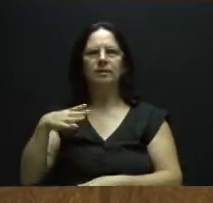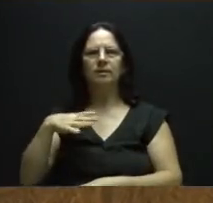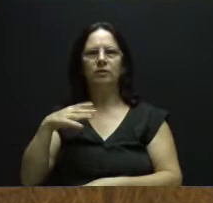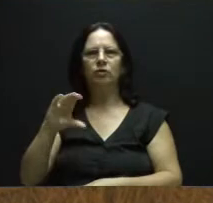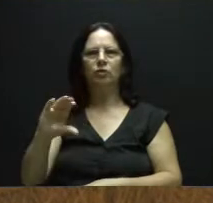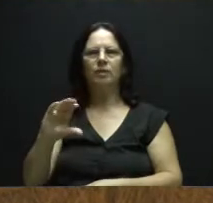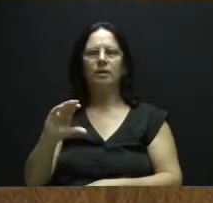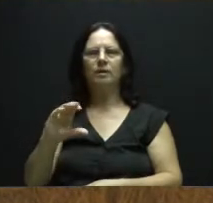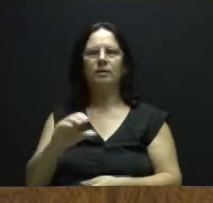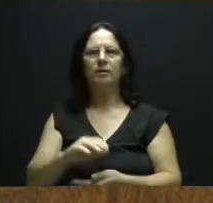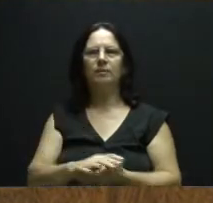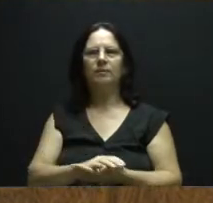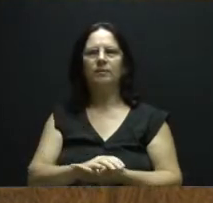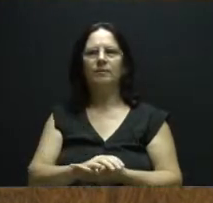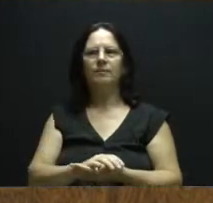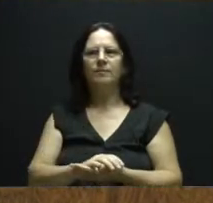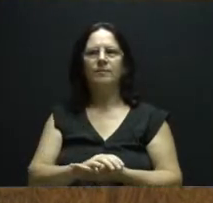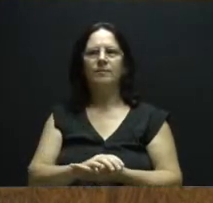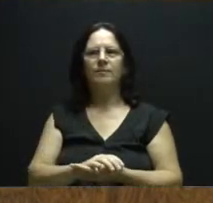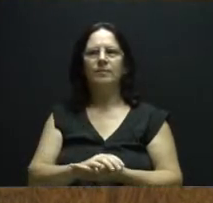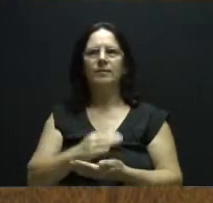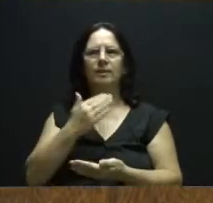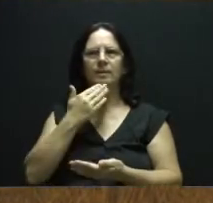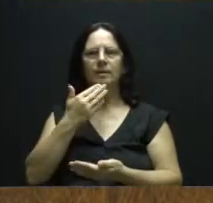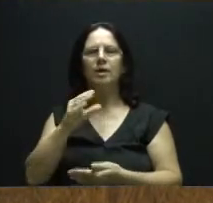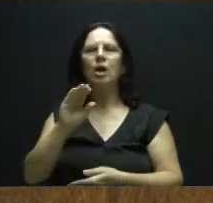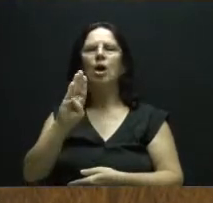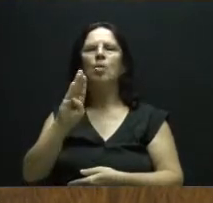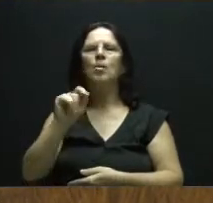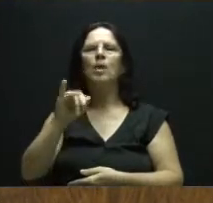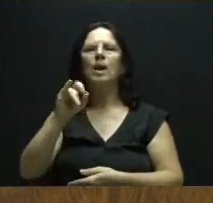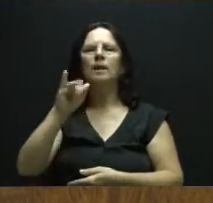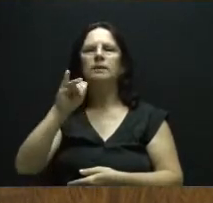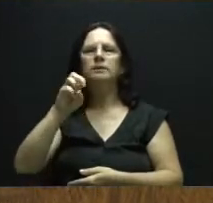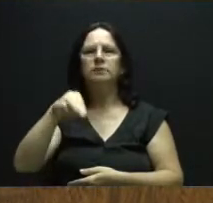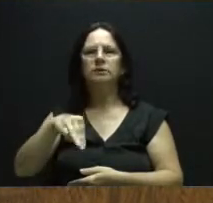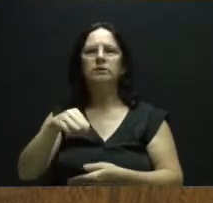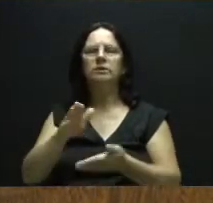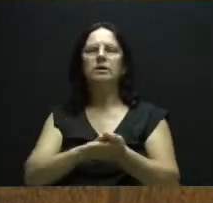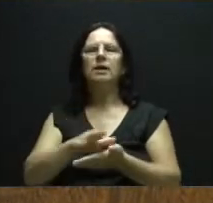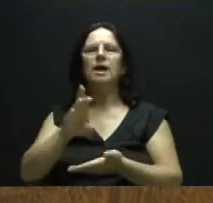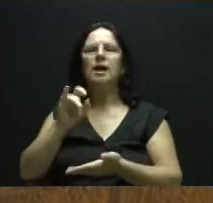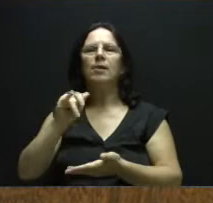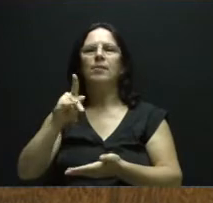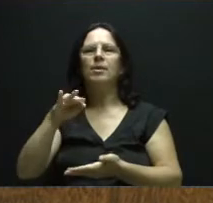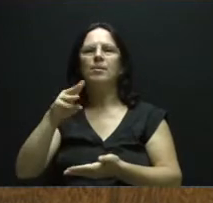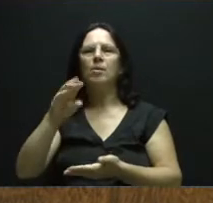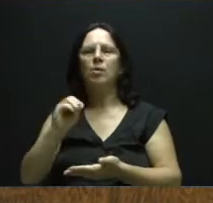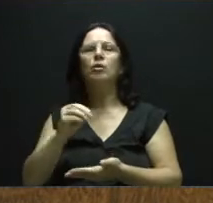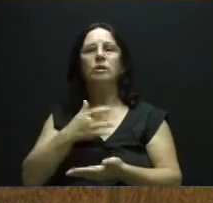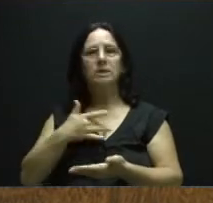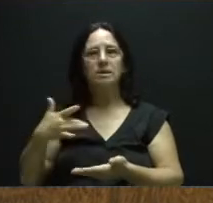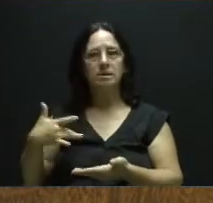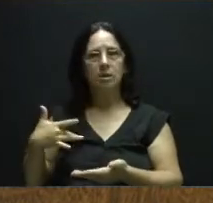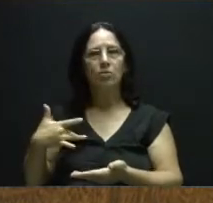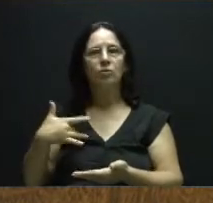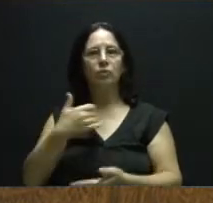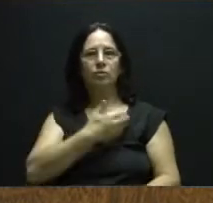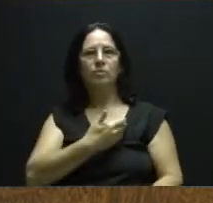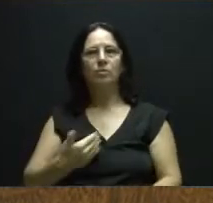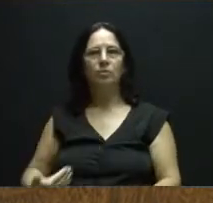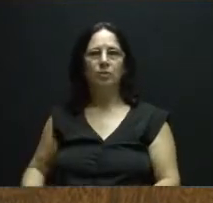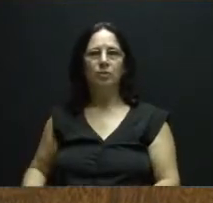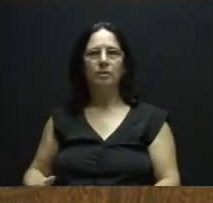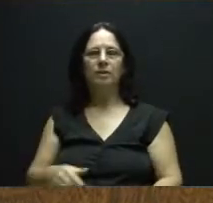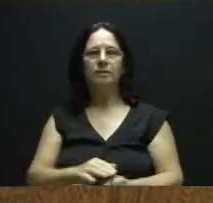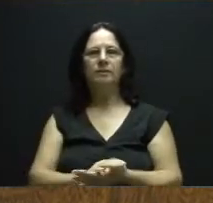a expedição de boletim epidemológico de saúde pública e dá outras providências